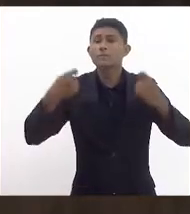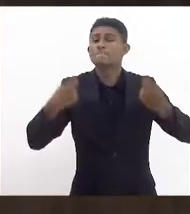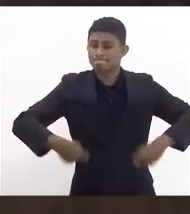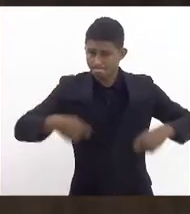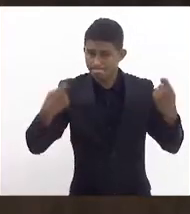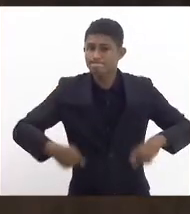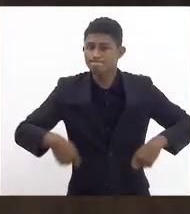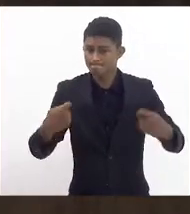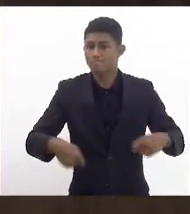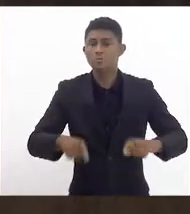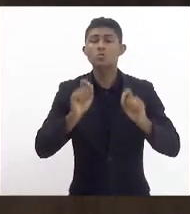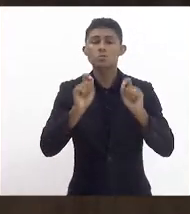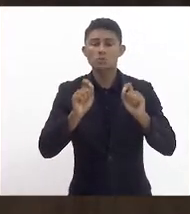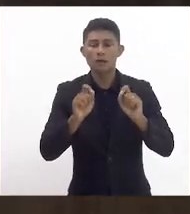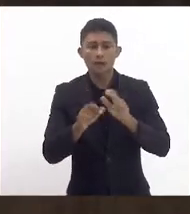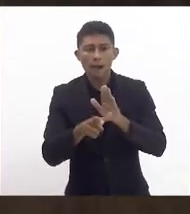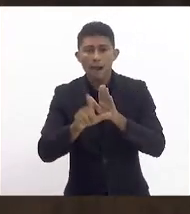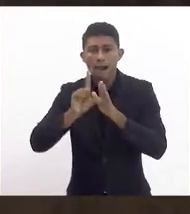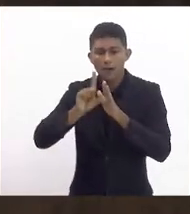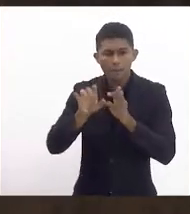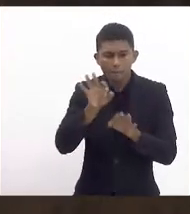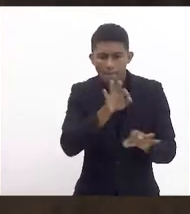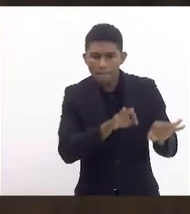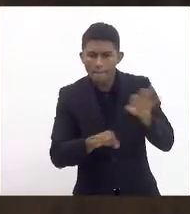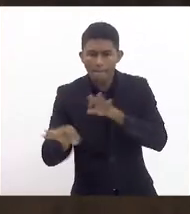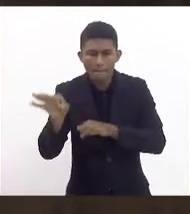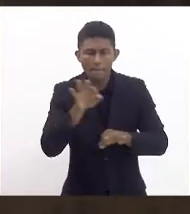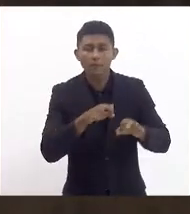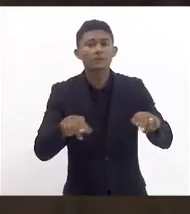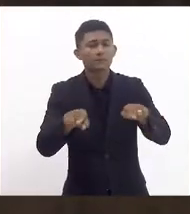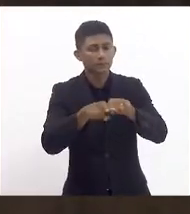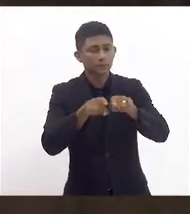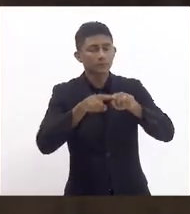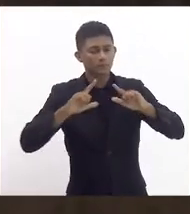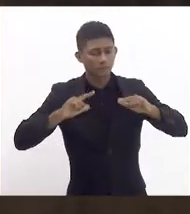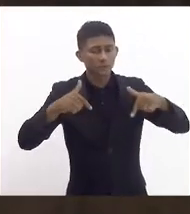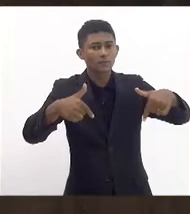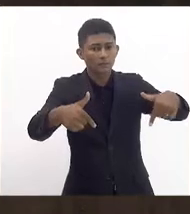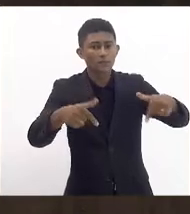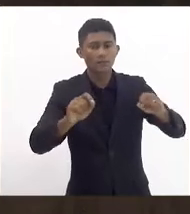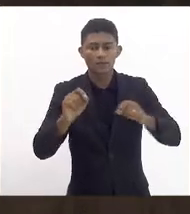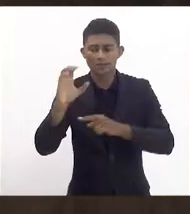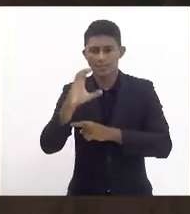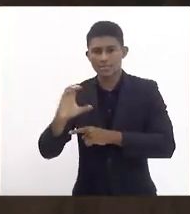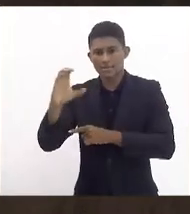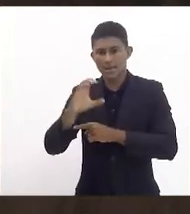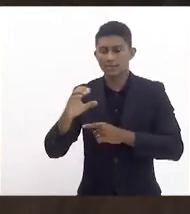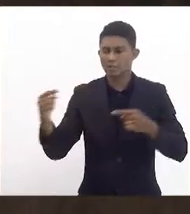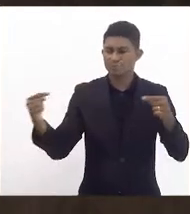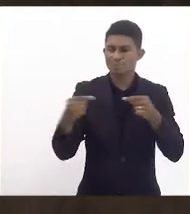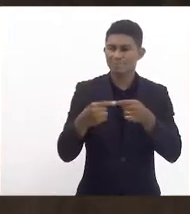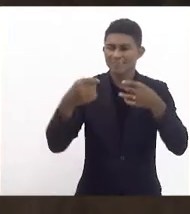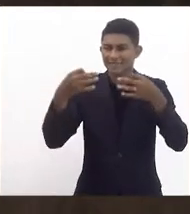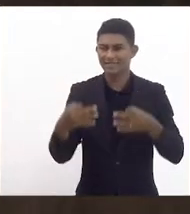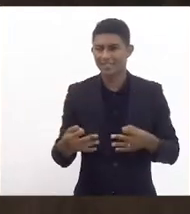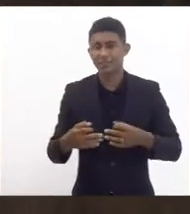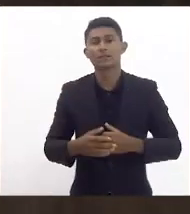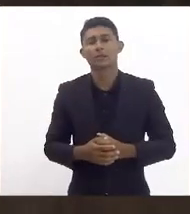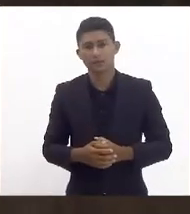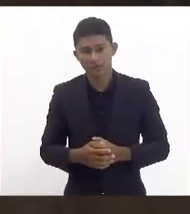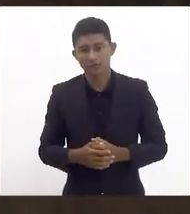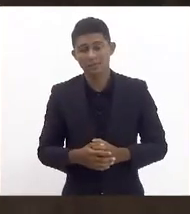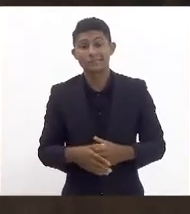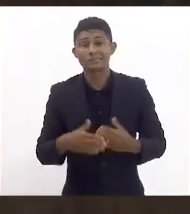e ter à disposição de fazer aquilo que cientificamente é comprovado. Então, em caso, senhor